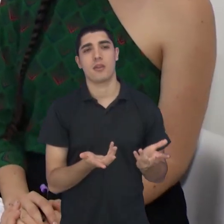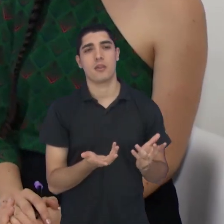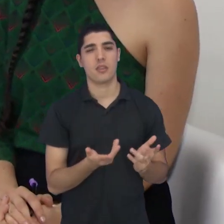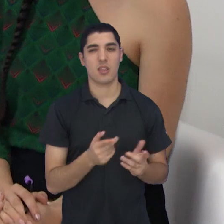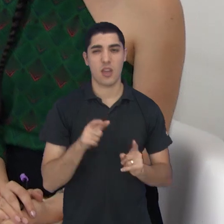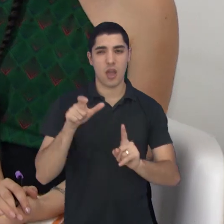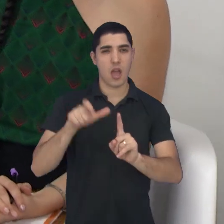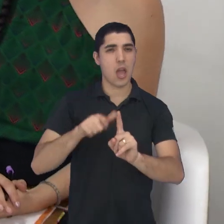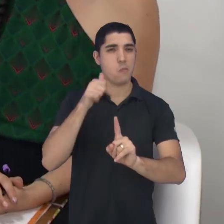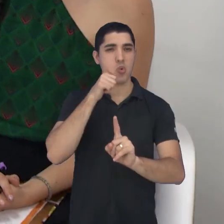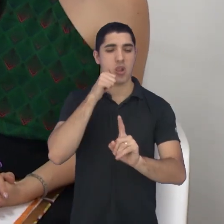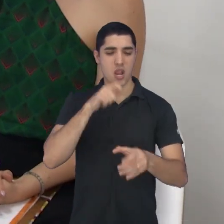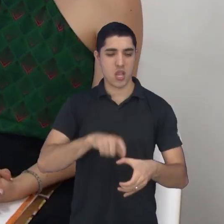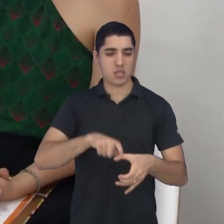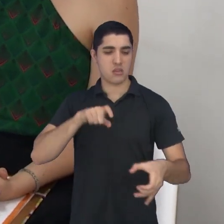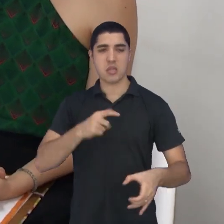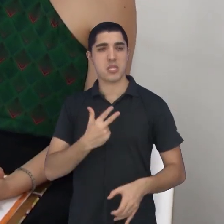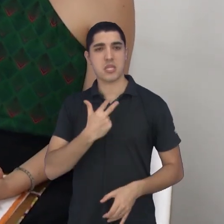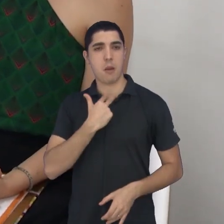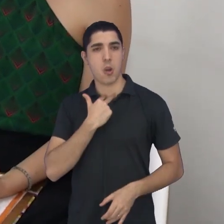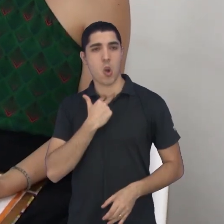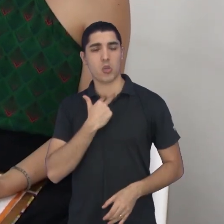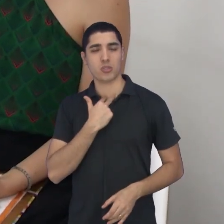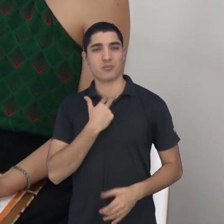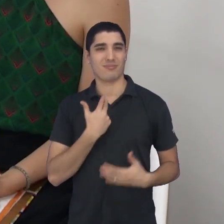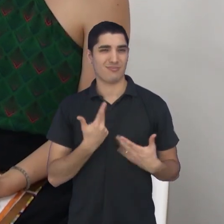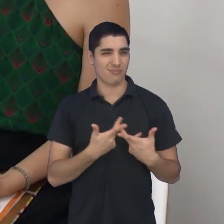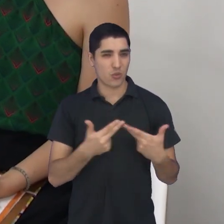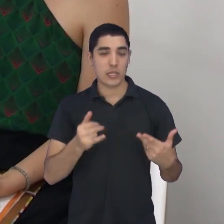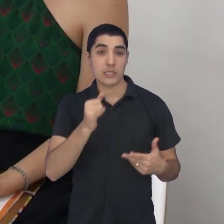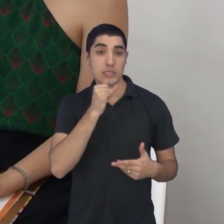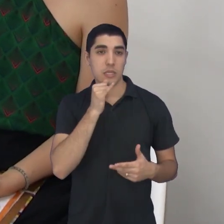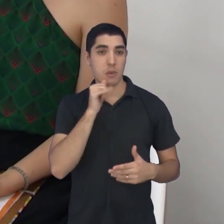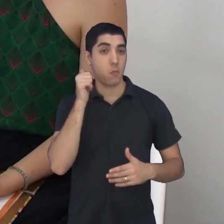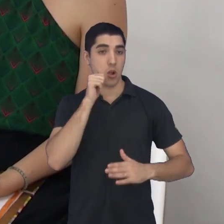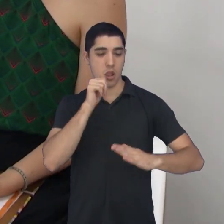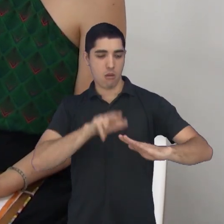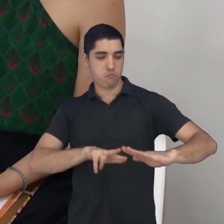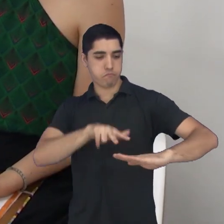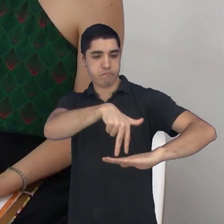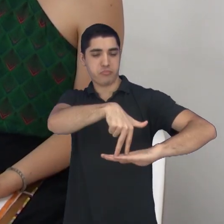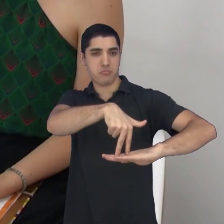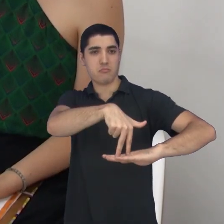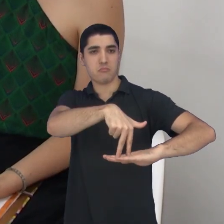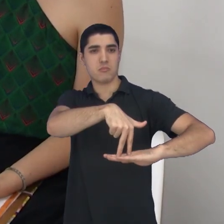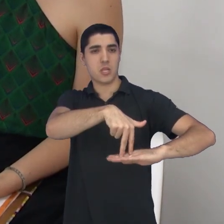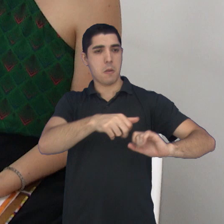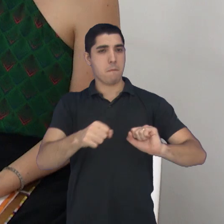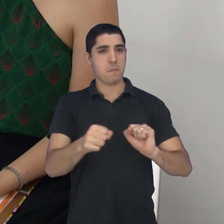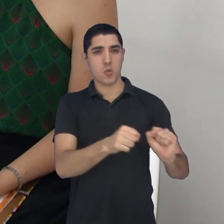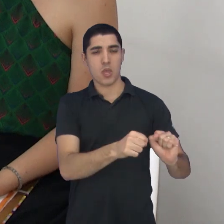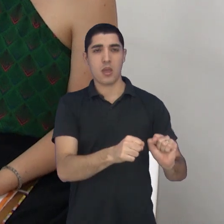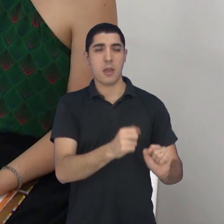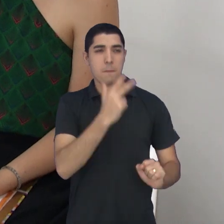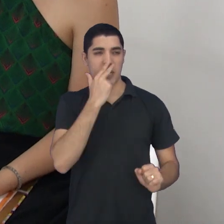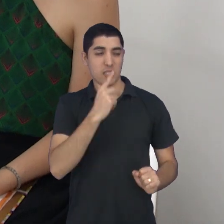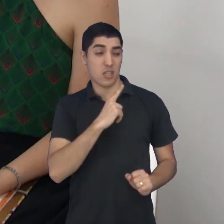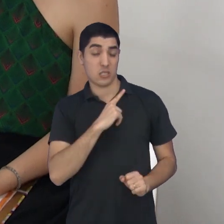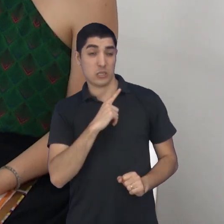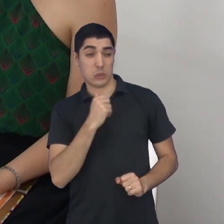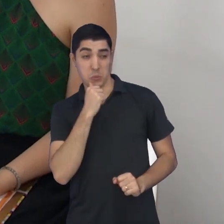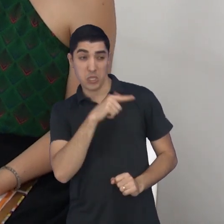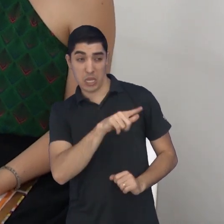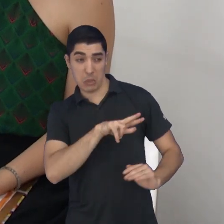essa autonomia da mulher. Às vezes, questões como o empoderamento feminino são vistos de uma forma mais ameaçadora.